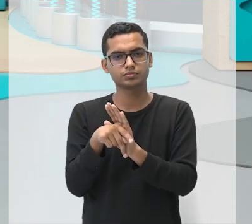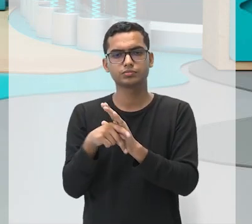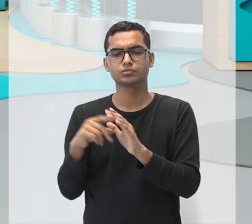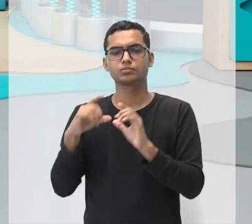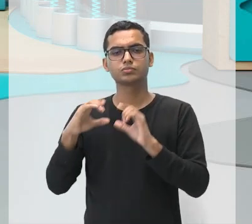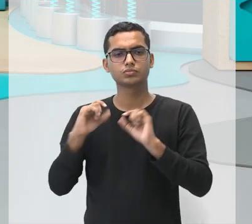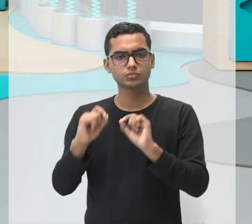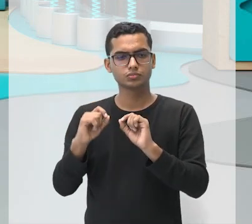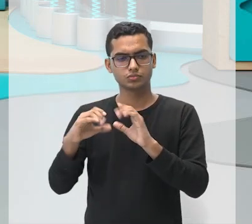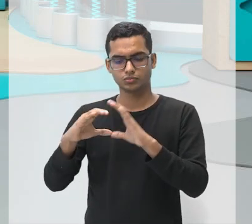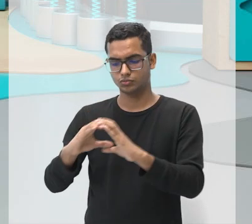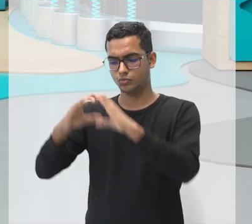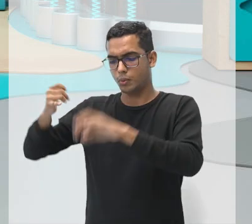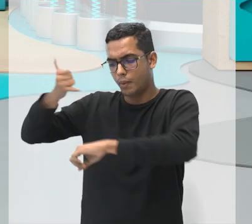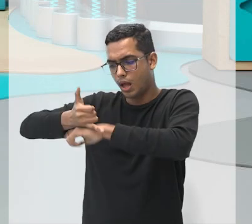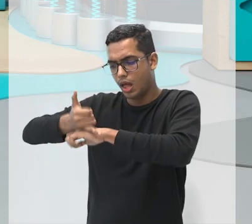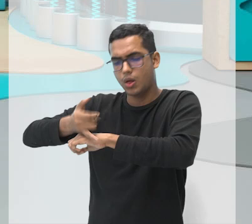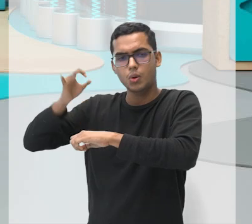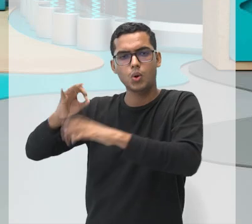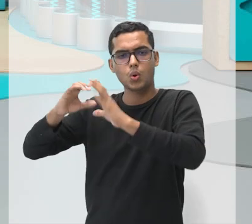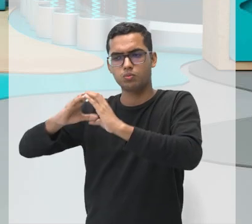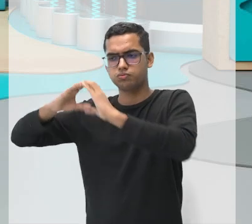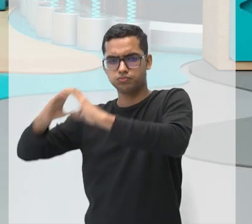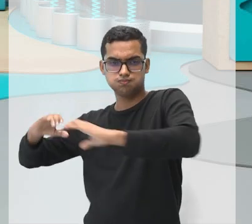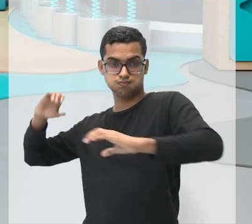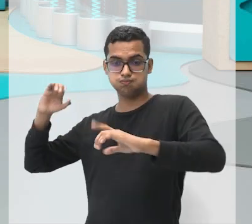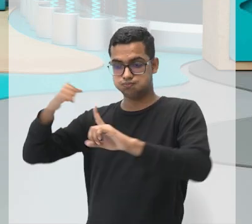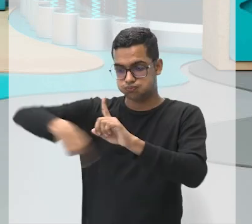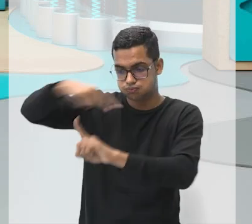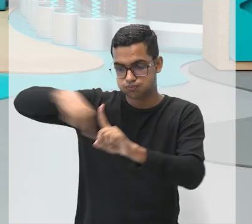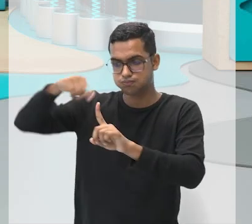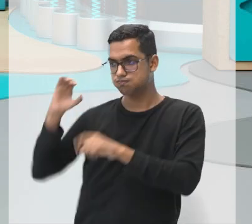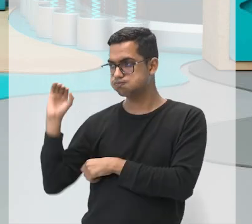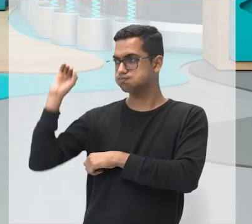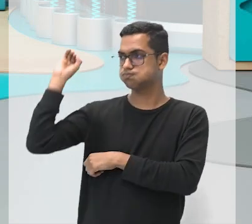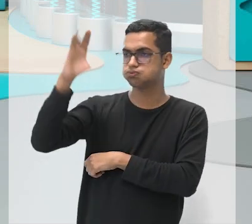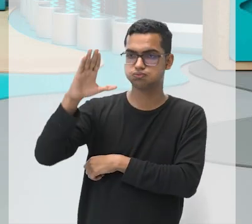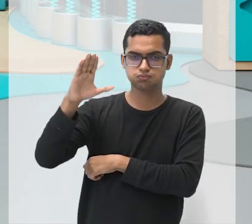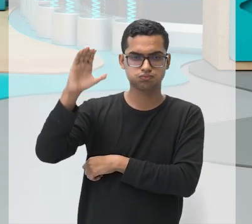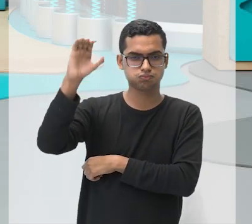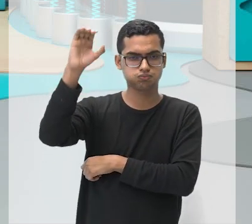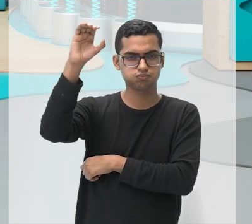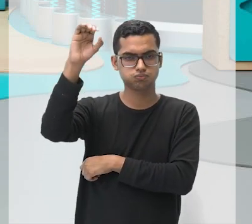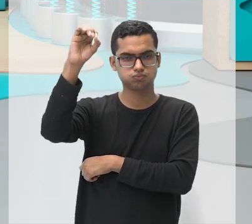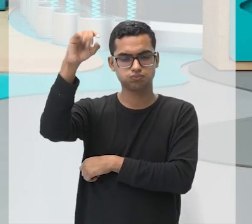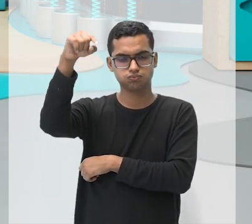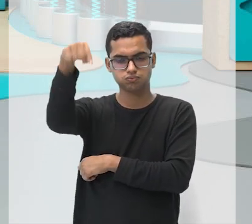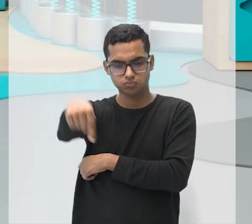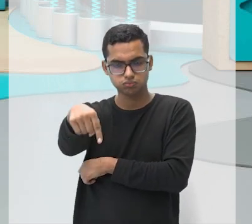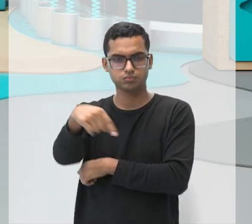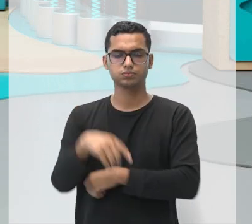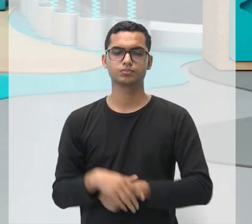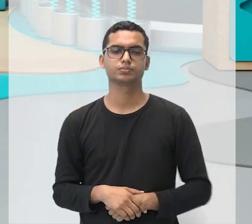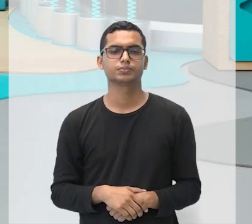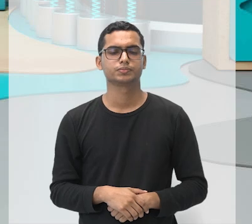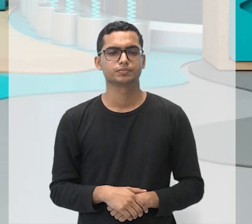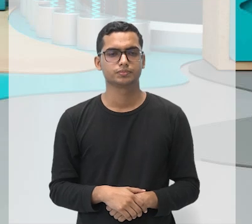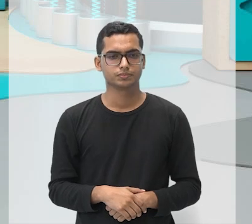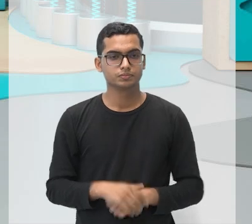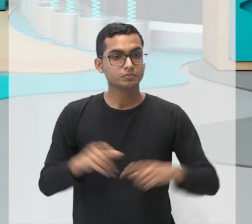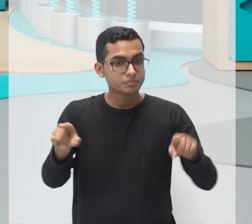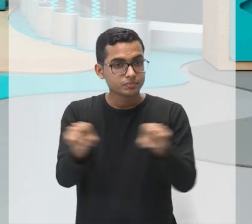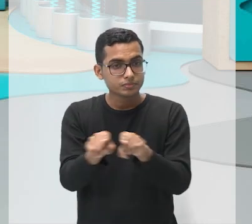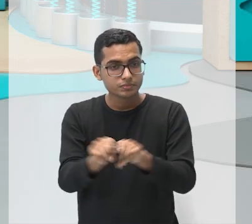peso, ok? No heptatlo, a gente vai ter a corrida de 100 metros, a gente vai ter a corrida com barreiras,